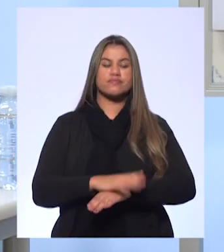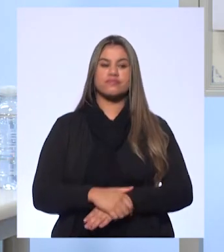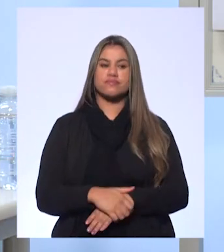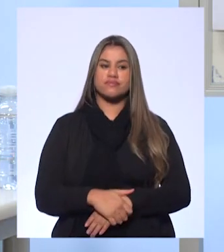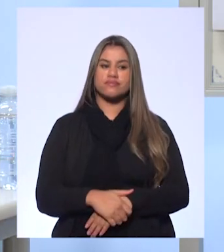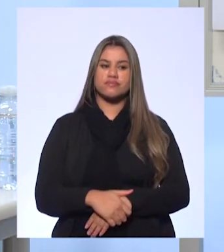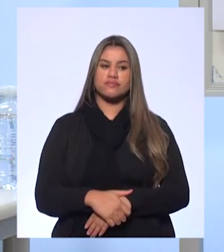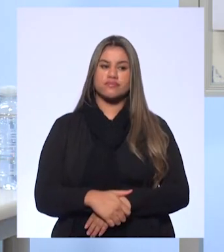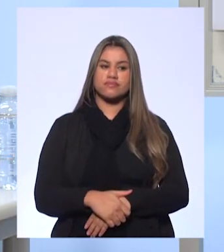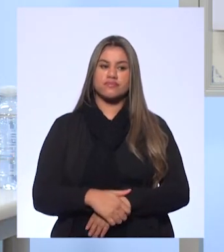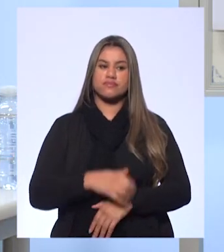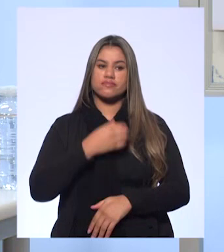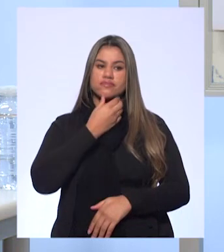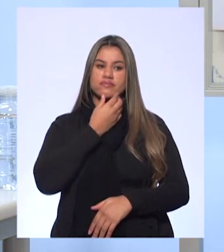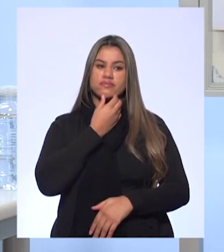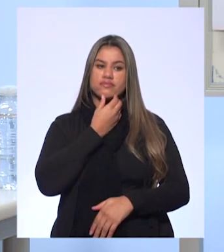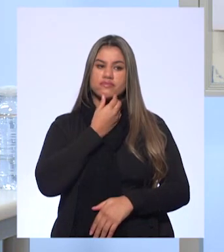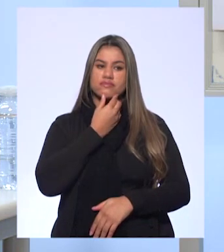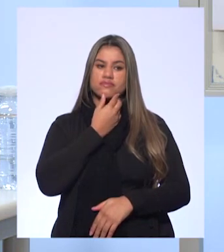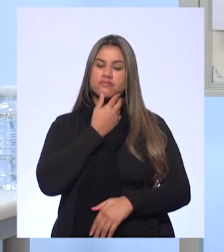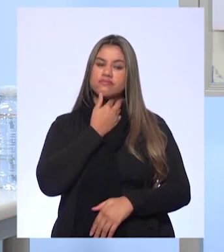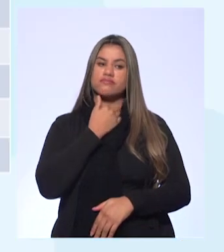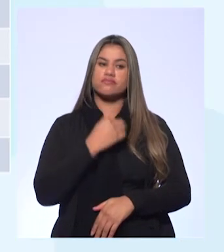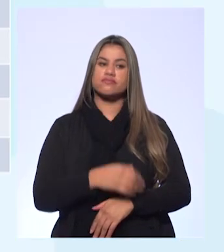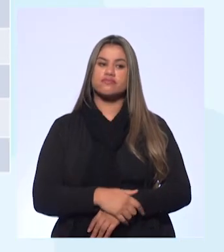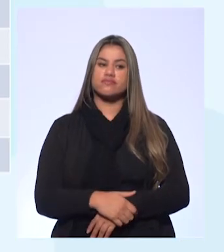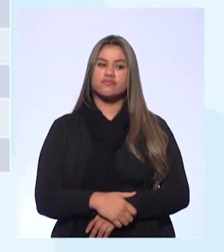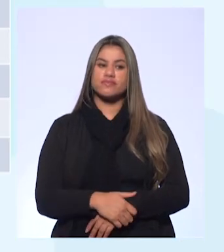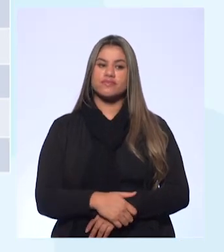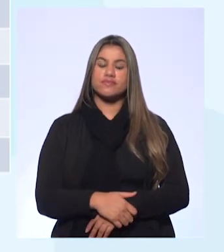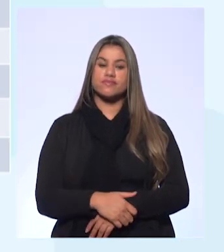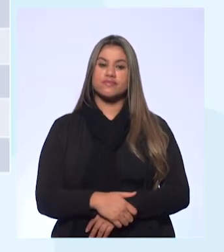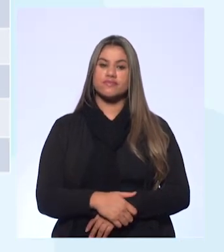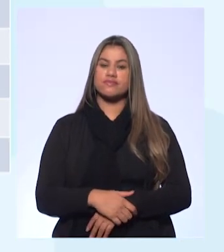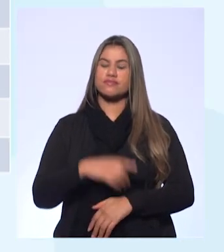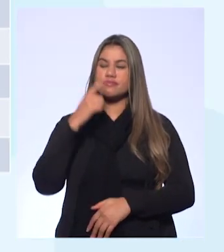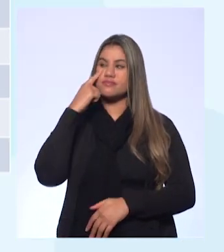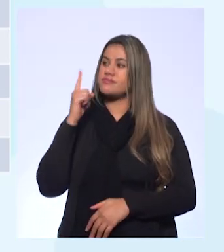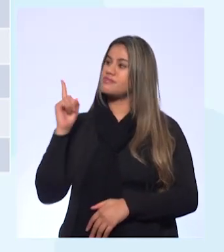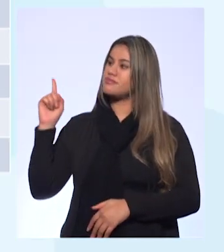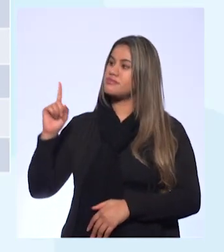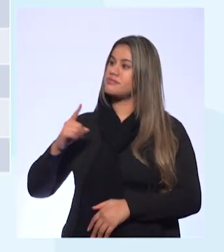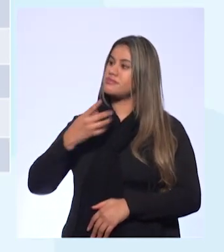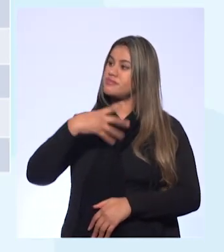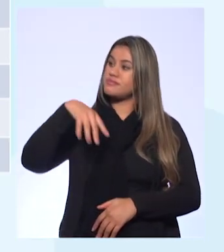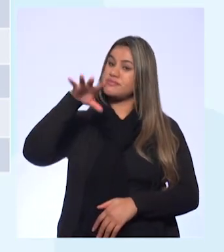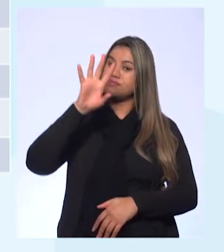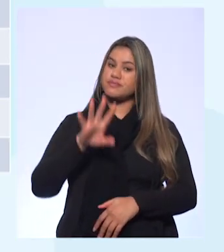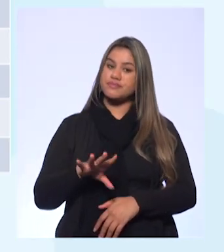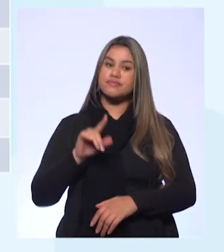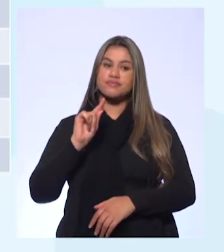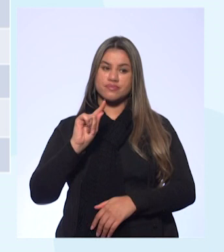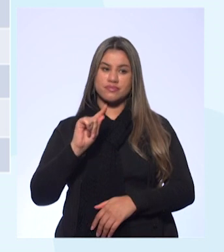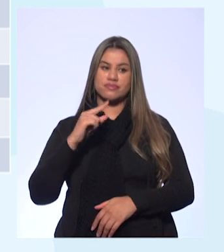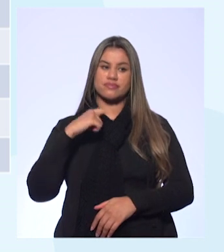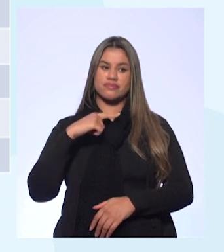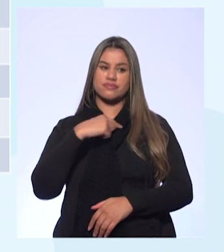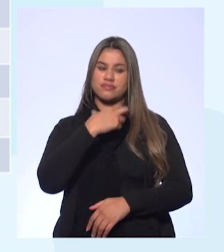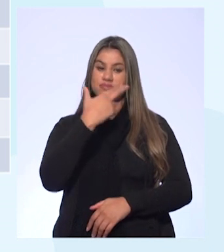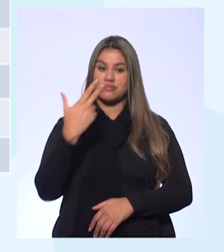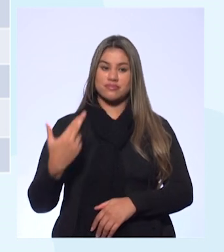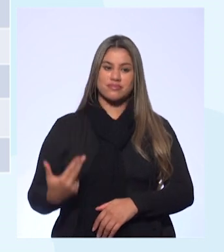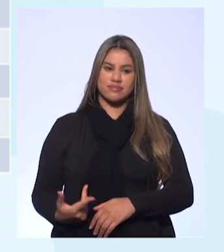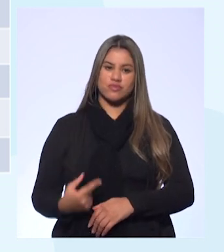a atividade, né? Se vocês verem agora a próxima atividade, eu tenho o quê? Agora eu já dei múltiplos, não dei